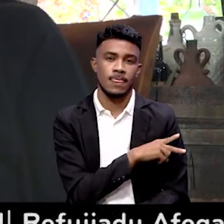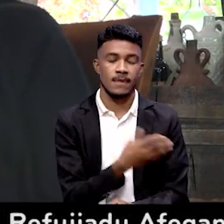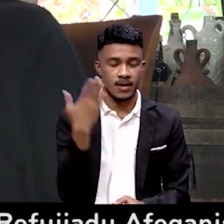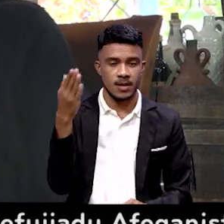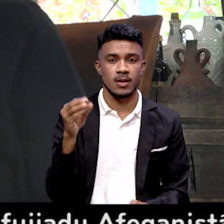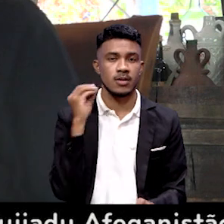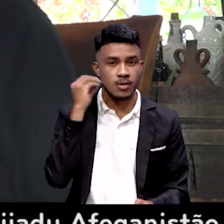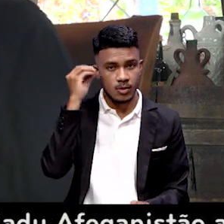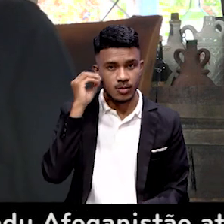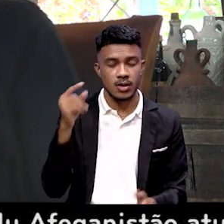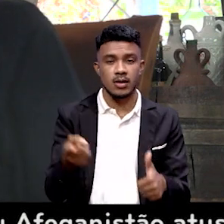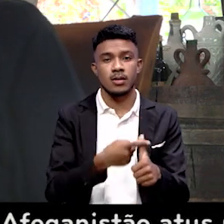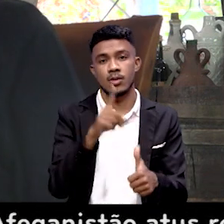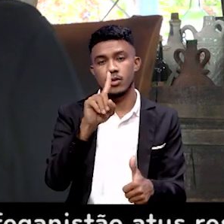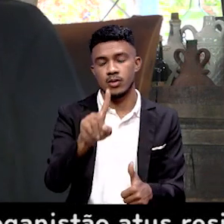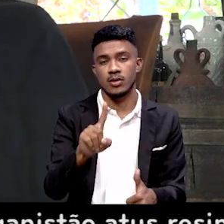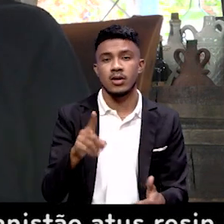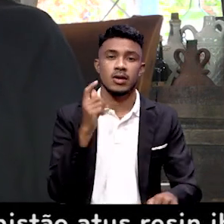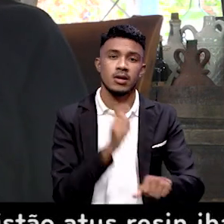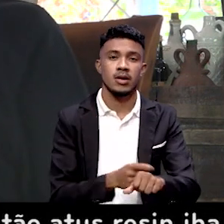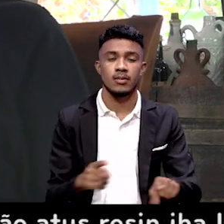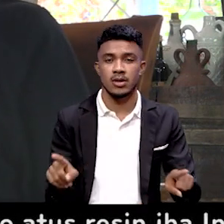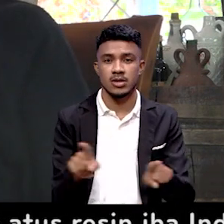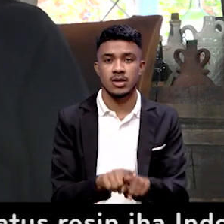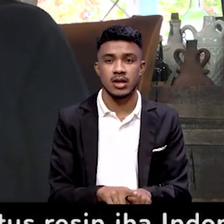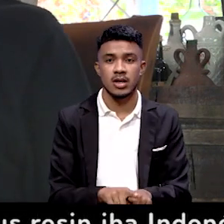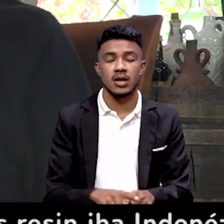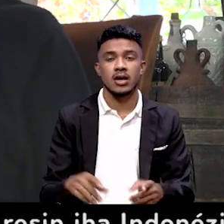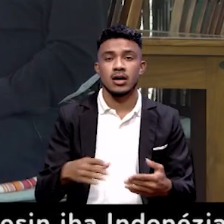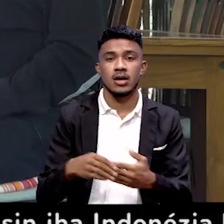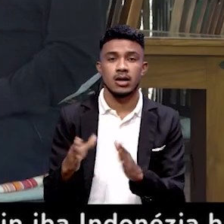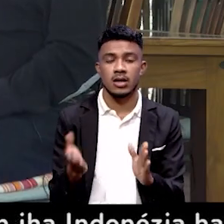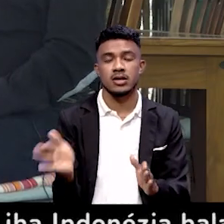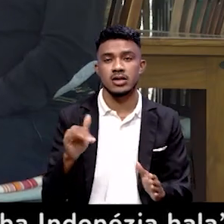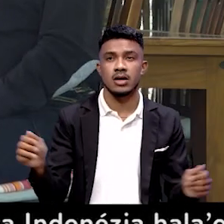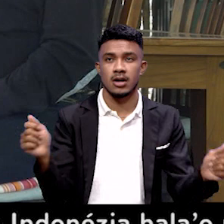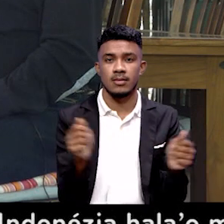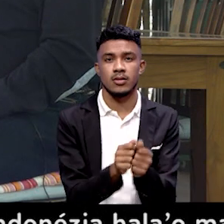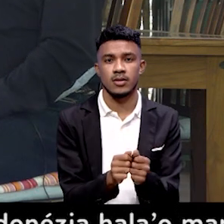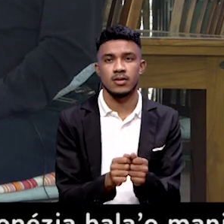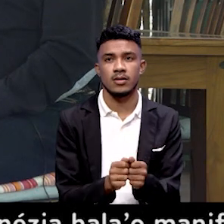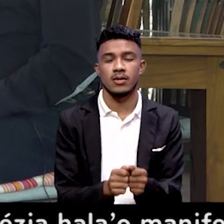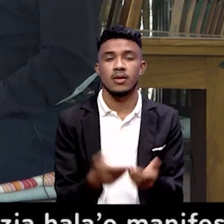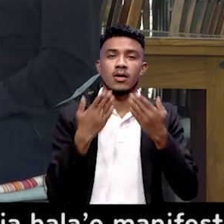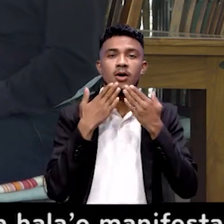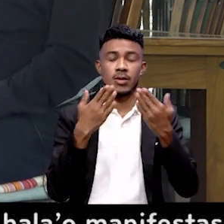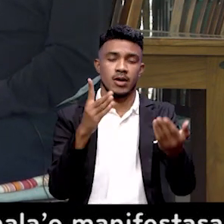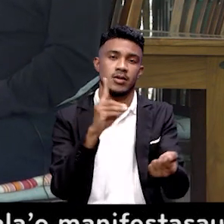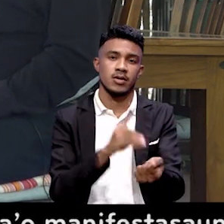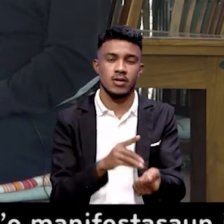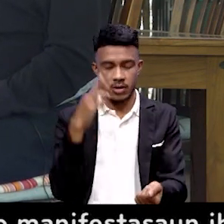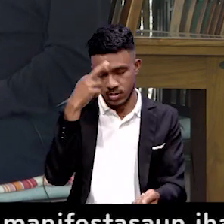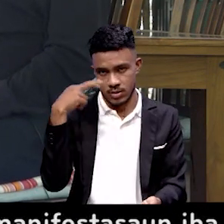prevenção. Tanto a situação de né, líder será a muito bom. Muito glória. Obrigado, doutor. Obrigado.